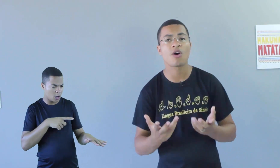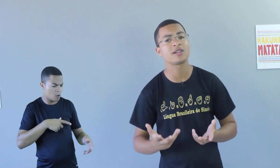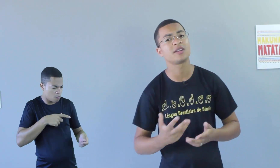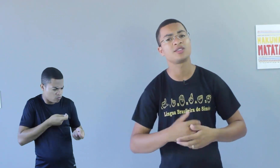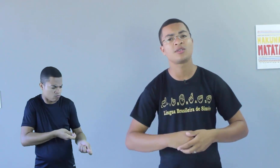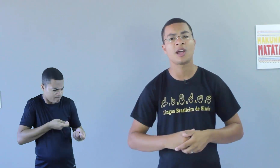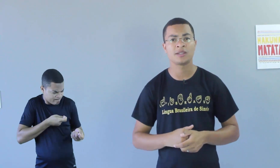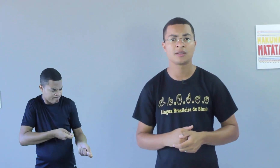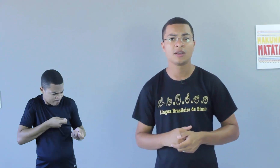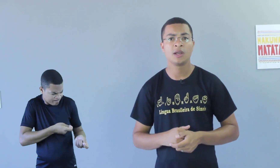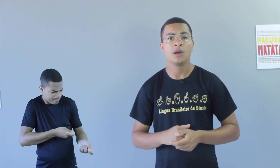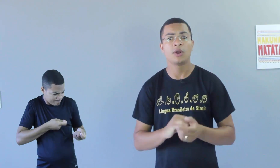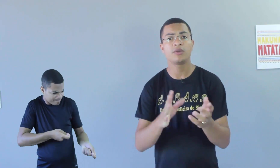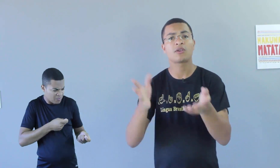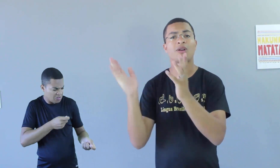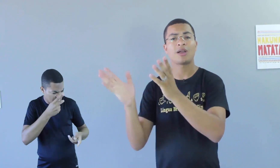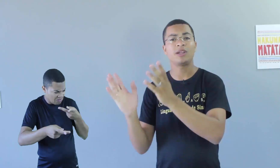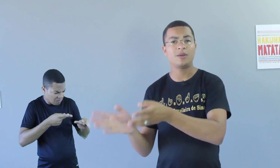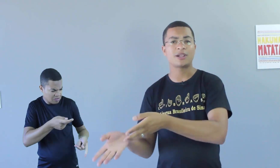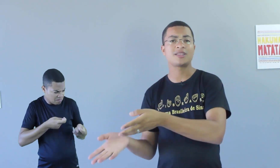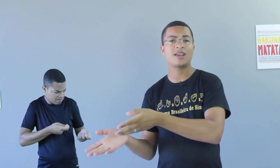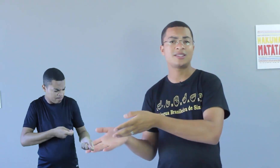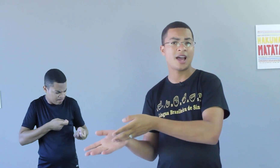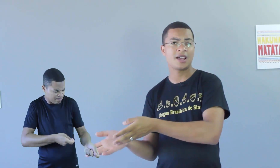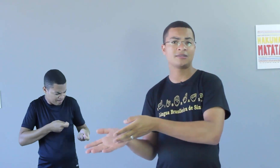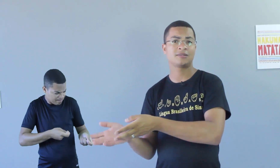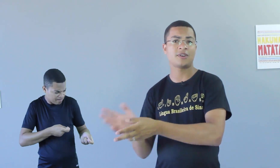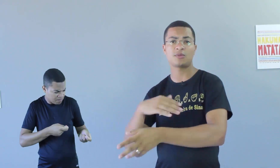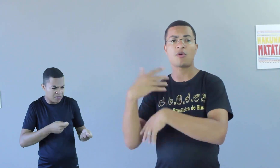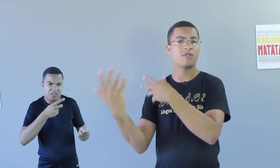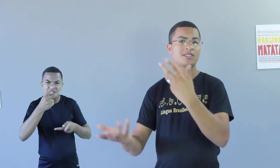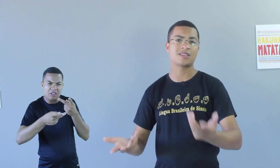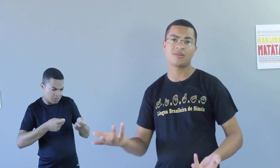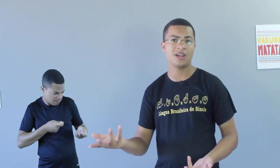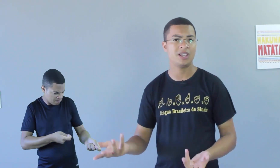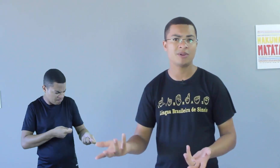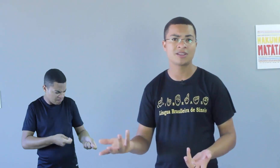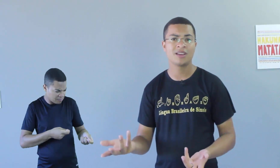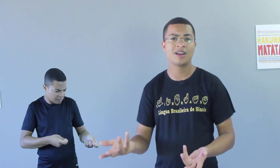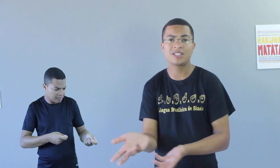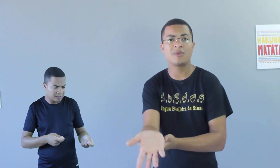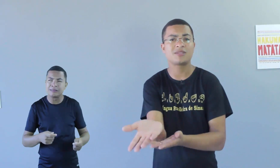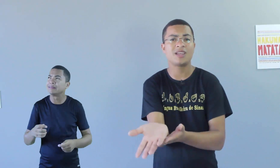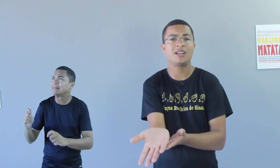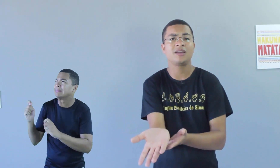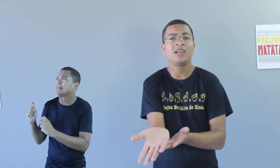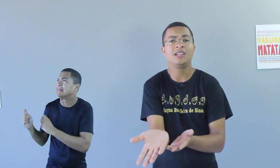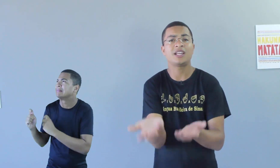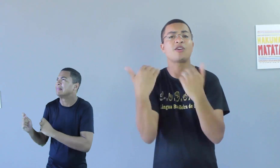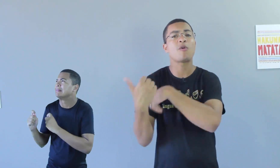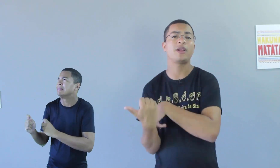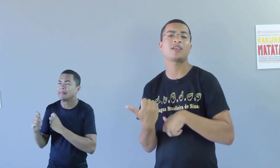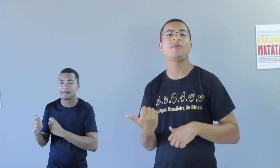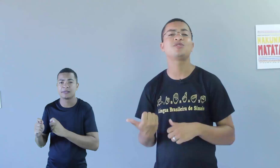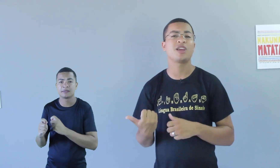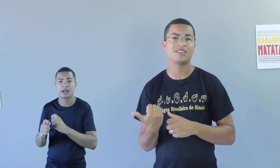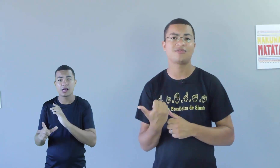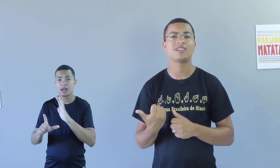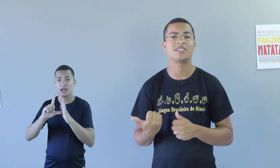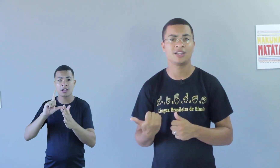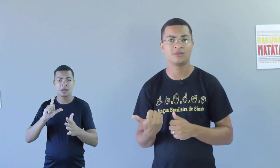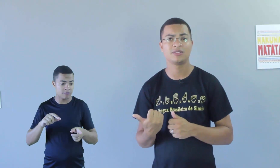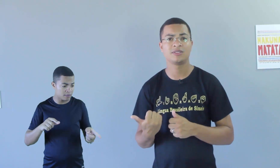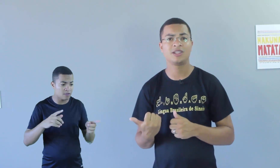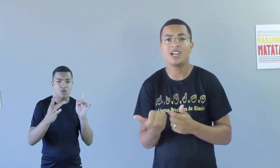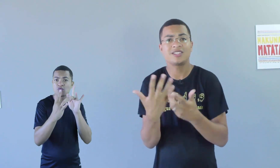nas escolas tradicionais. O aluno é colocado ali para sinalizar, fazer uma conversação em Libras, antes mesmo dele entender completamente o que ele